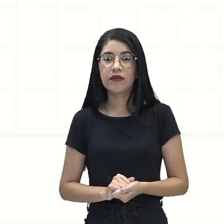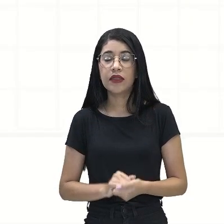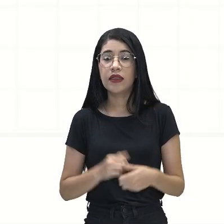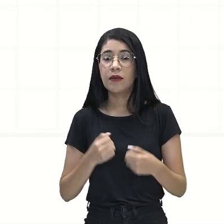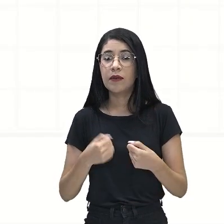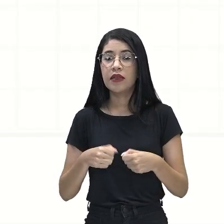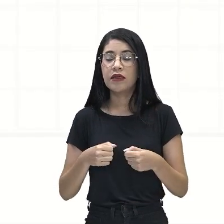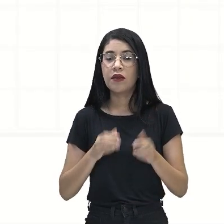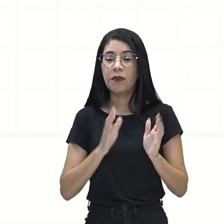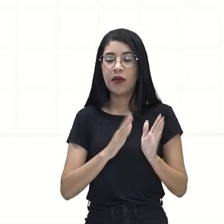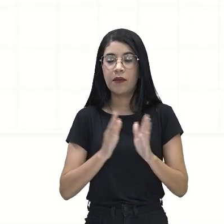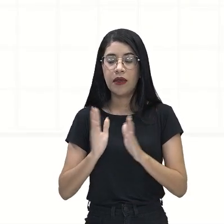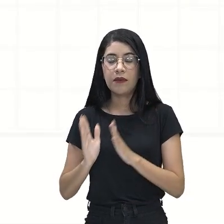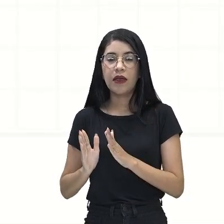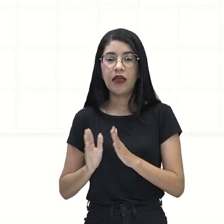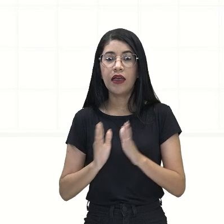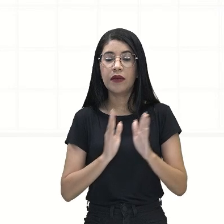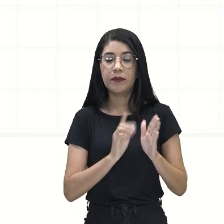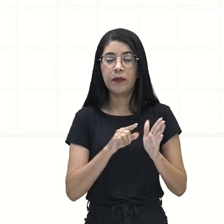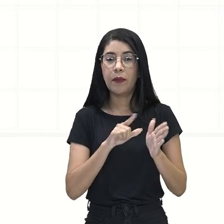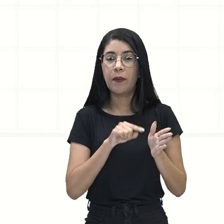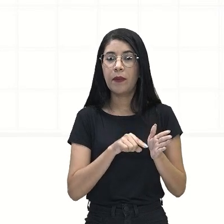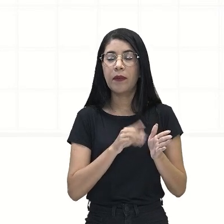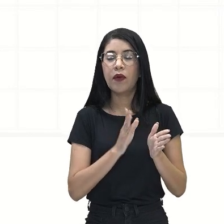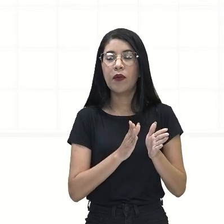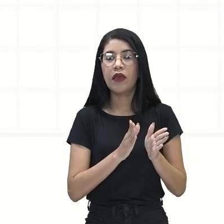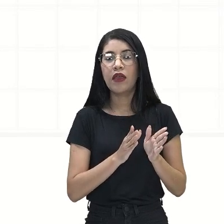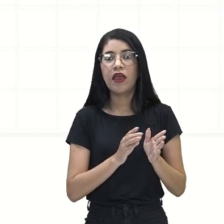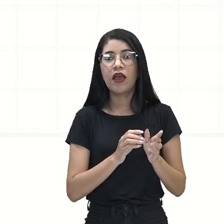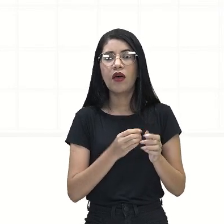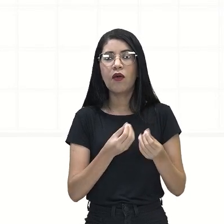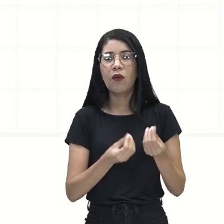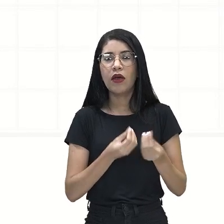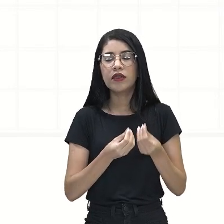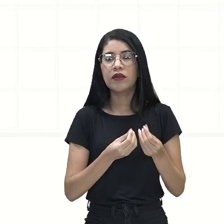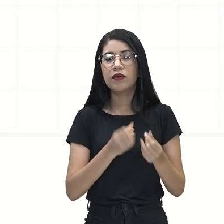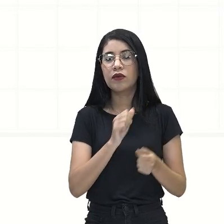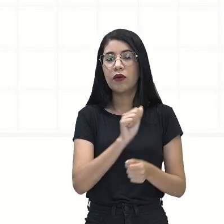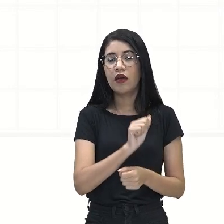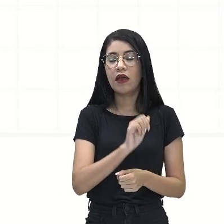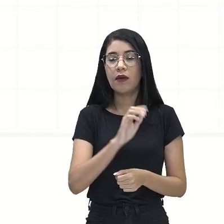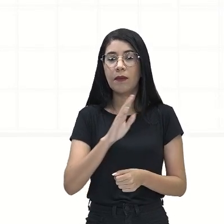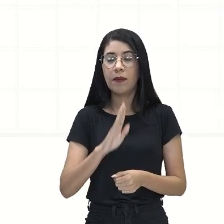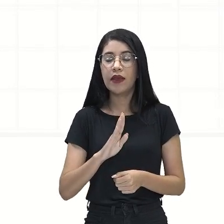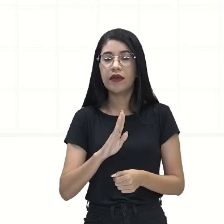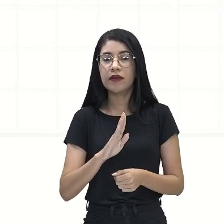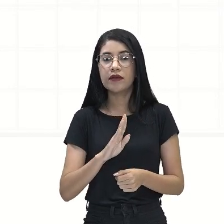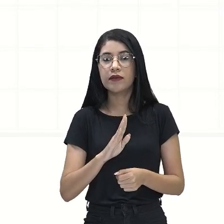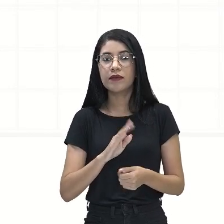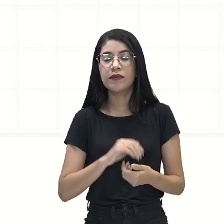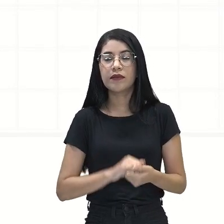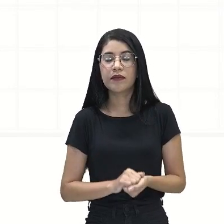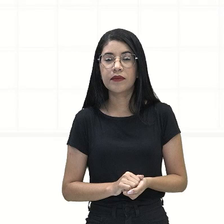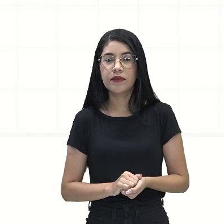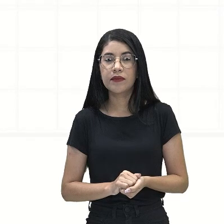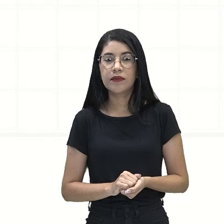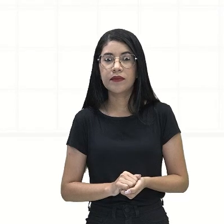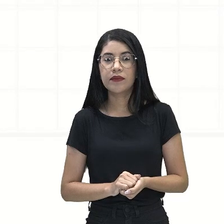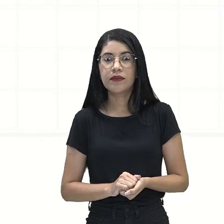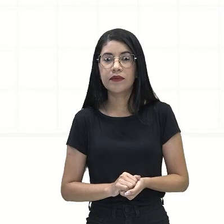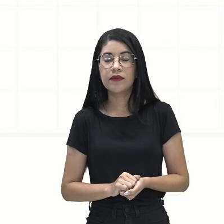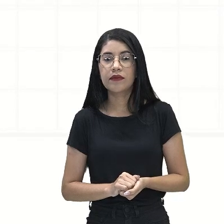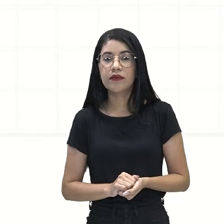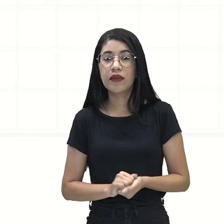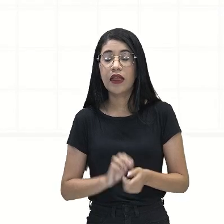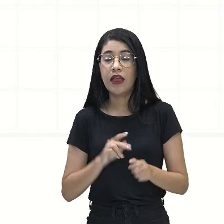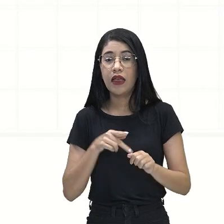primeiro? Eu destaquei os pontos A e B, né? Eu destaquei aqui, ó. Aqui era o ponto A e aqui era o ponto B. Aí,